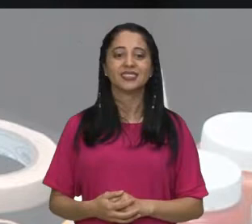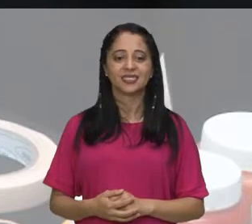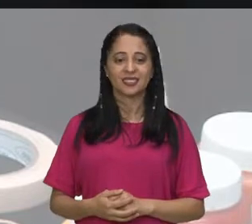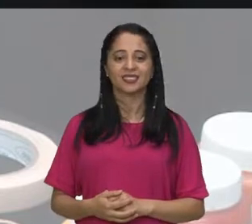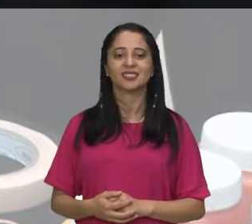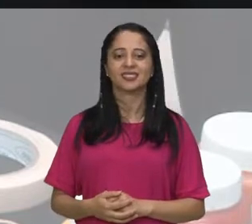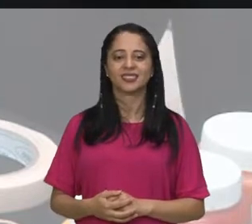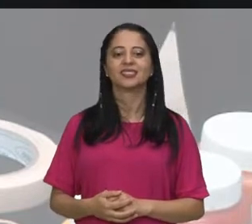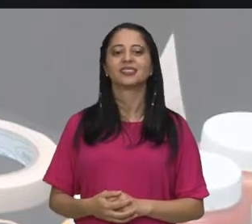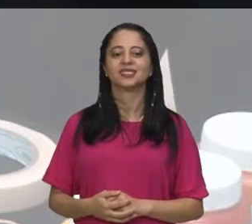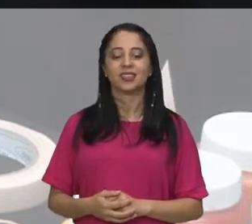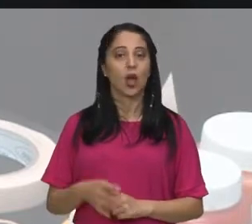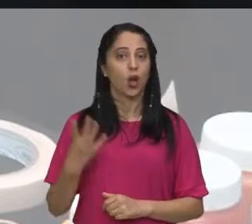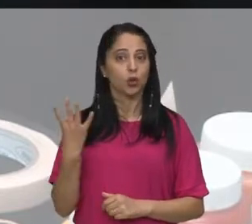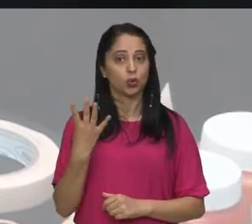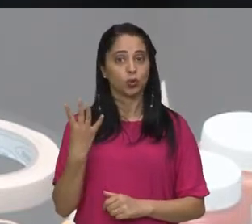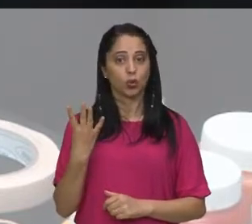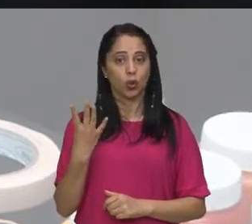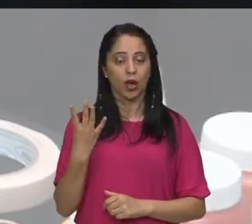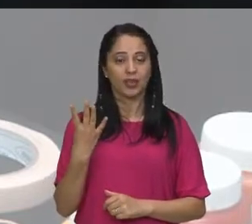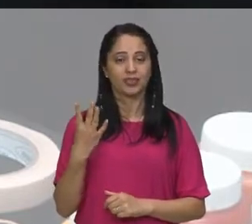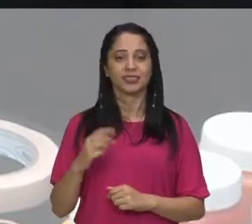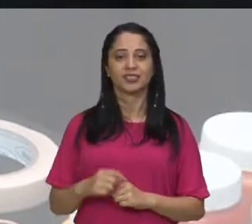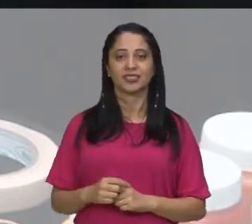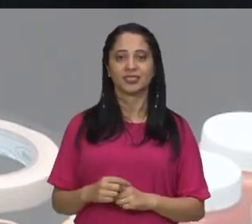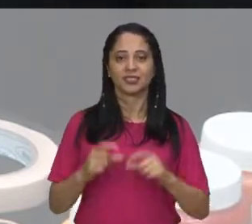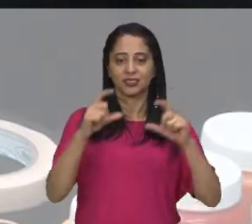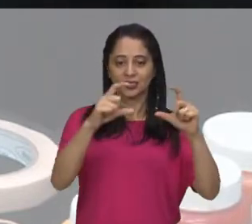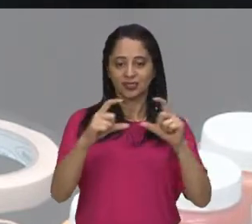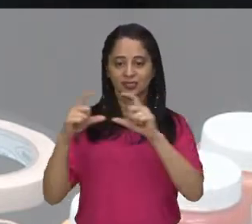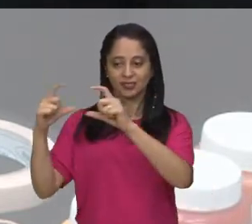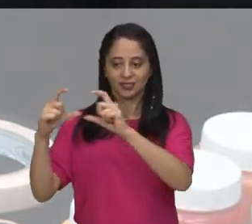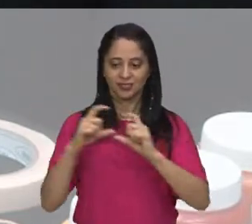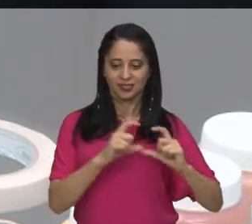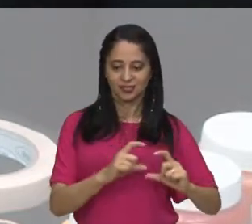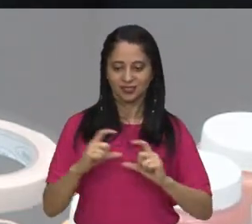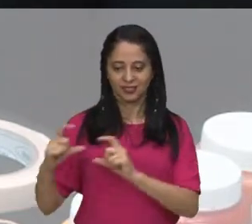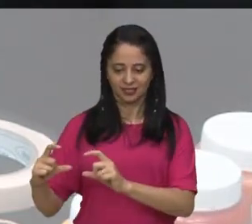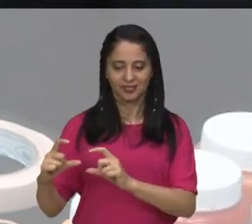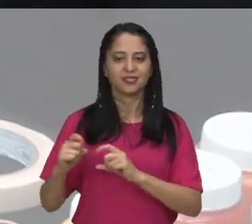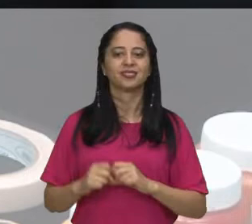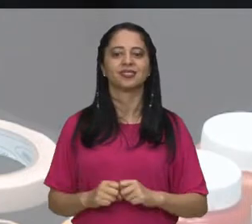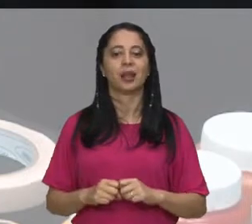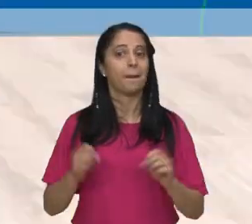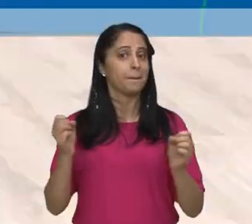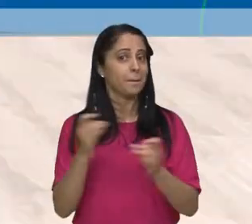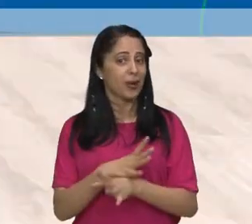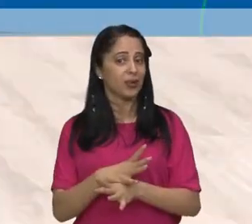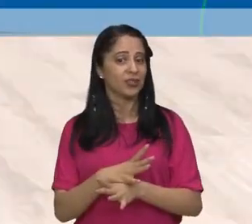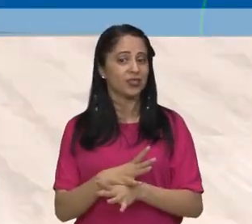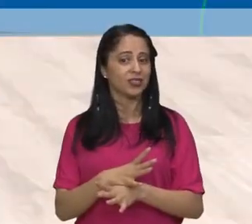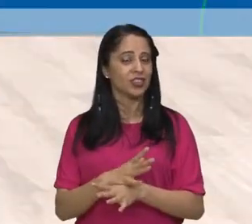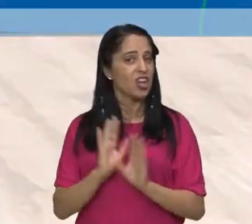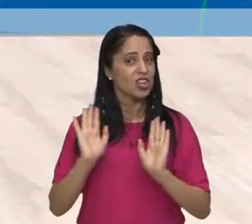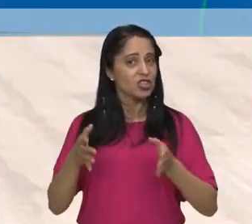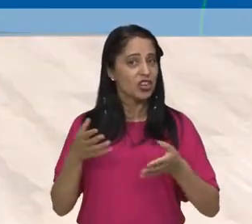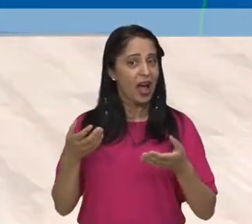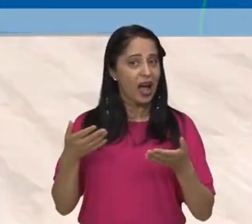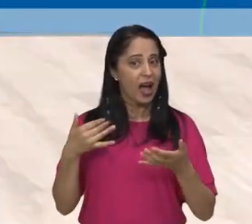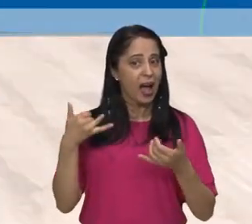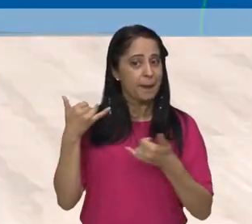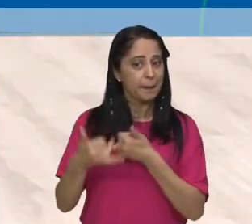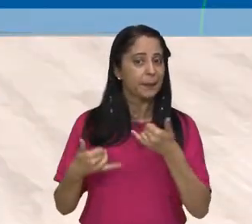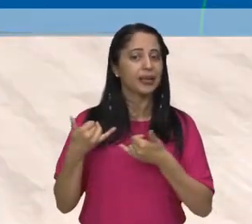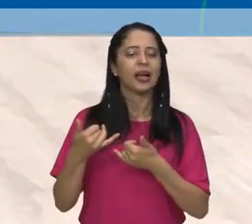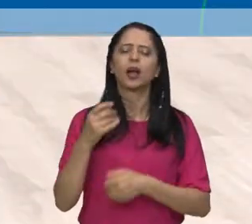que legal, os quatro copinhos para encaixar as nossas tampinhas pro nosso jogo. E já finalizamos. E agora, o que a